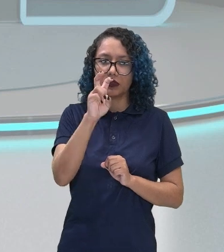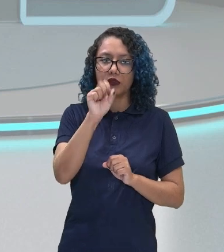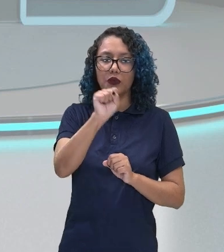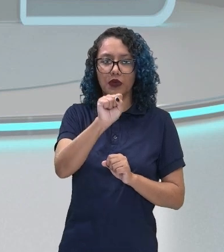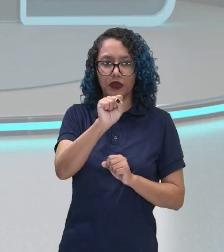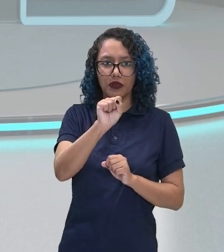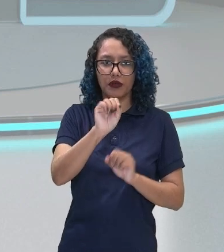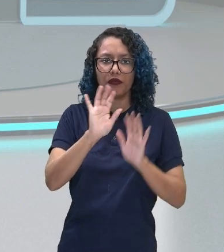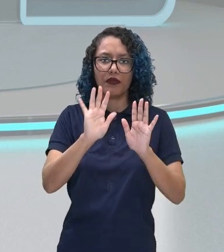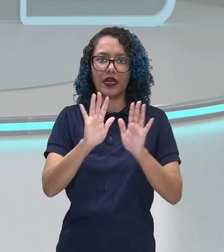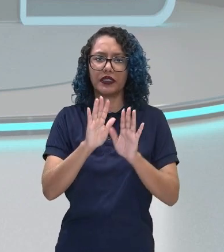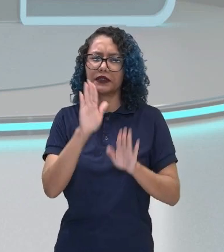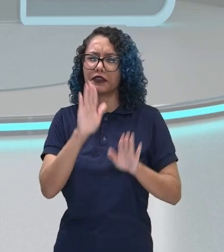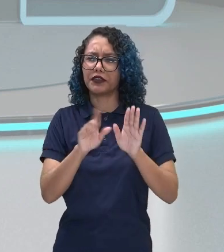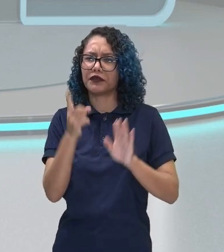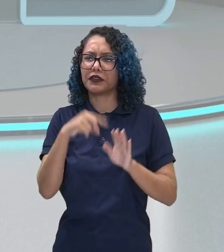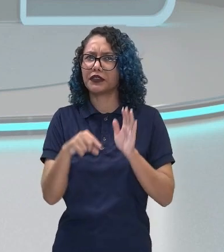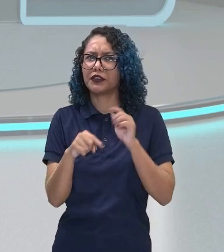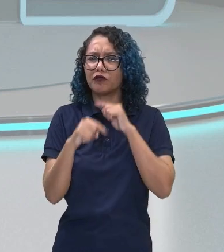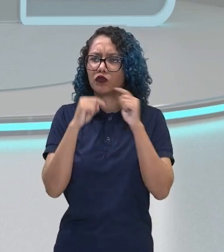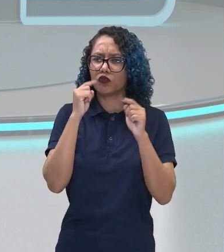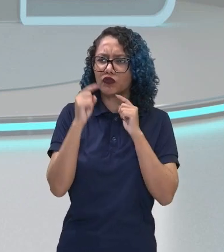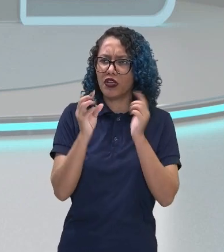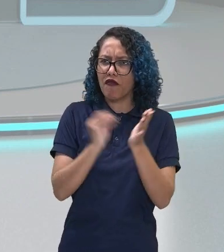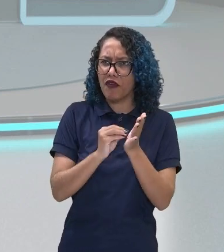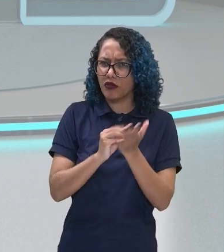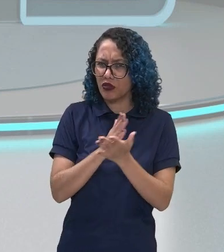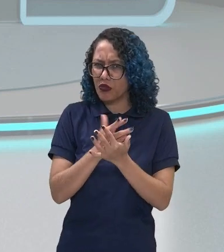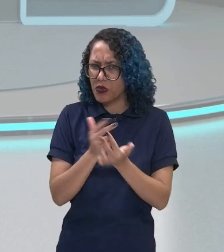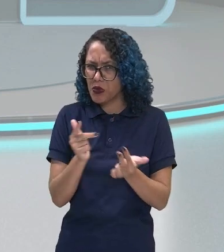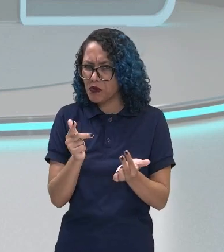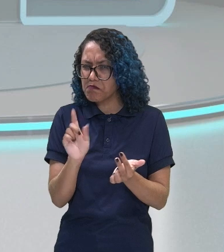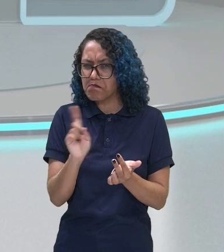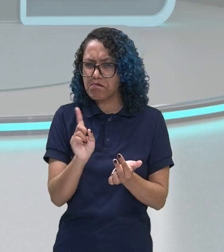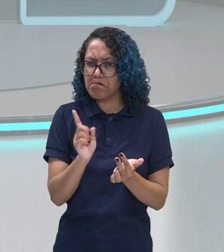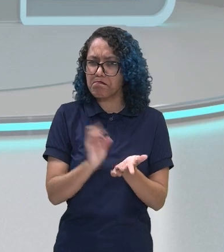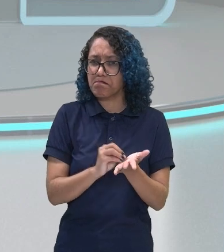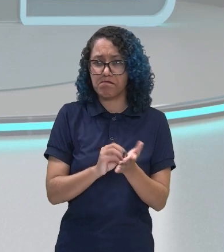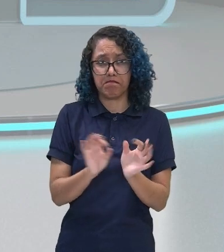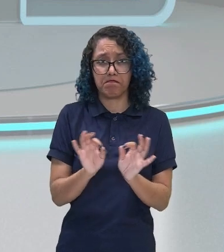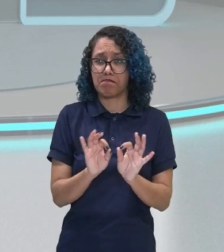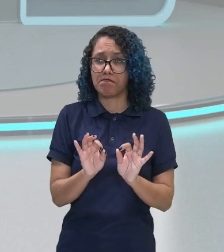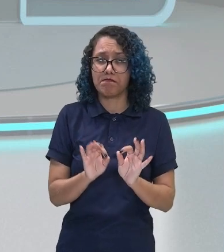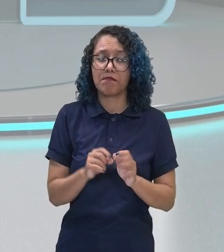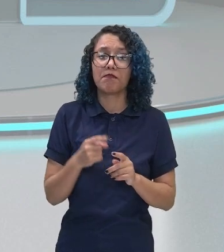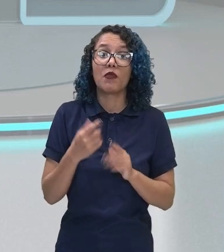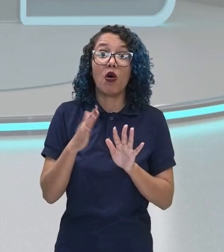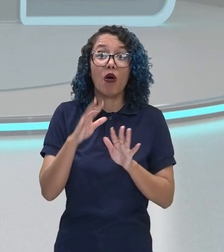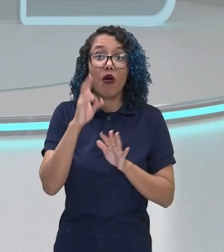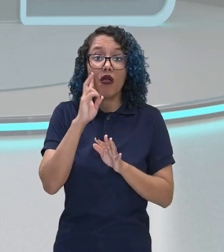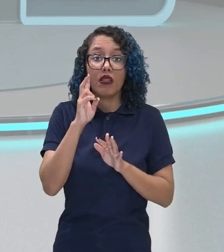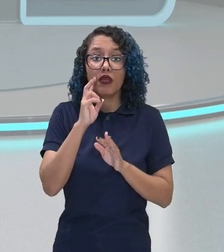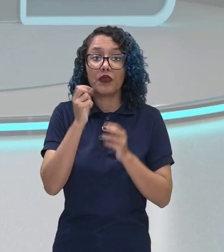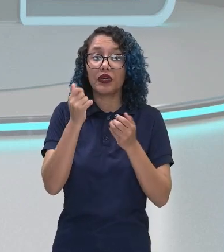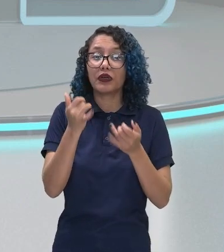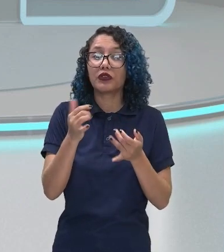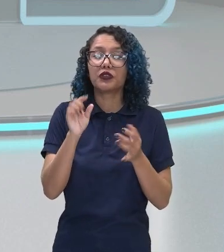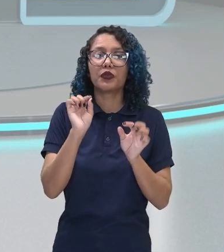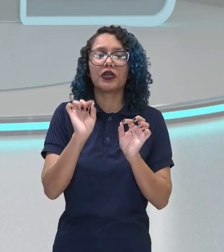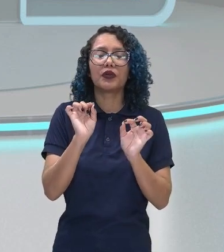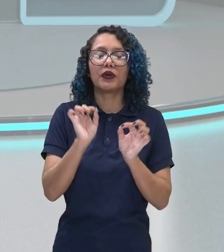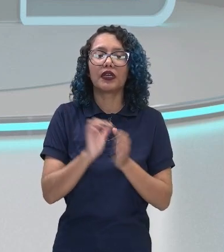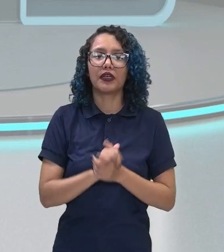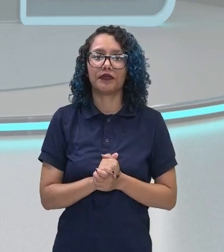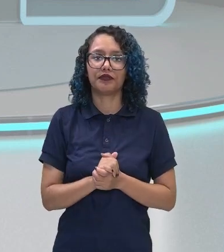8. Professora, não faltou alguma coisa nesse meio? Nananina, não. Lembra que aqui a gente está falando de